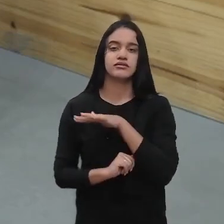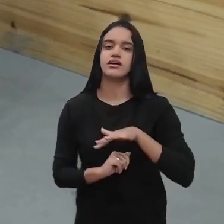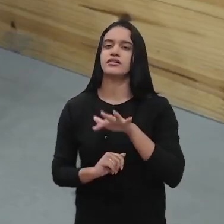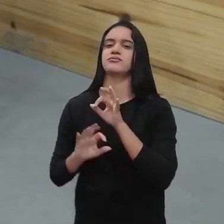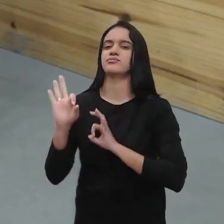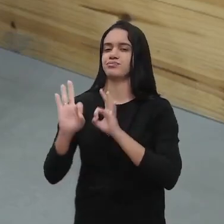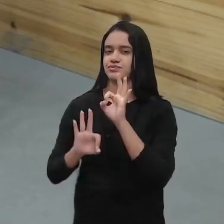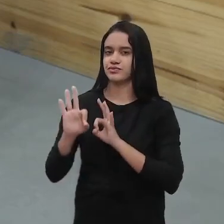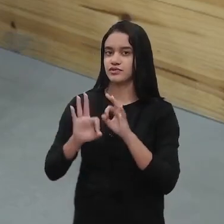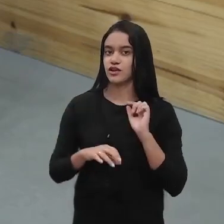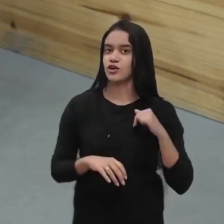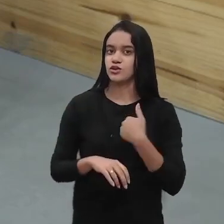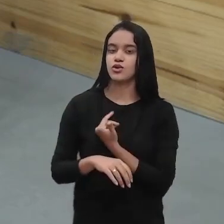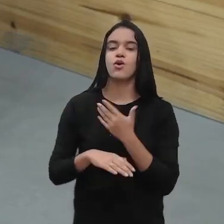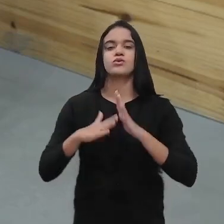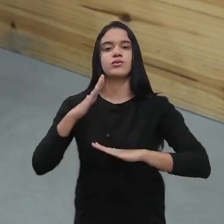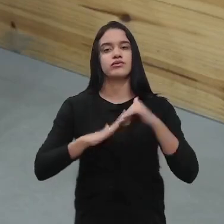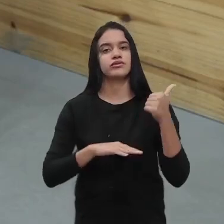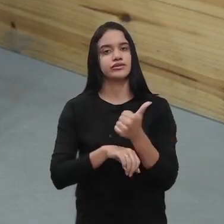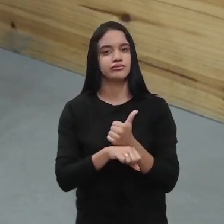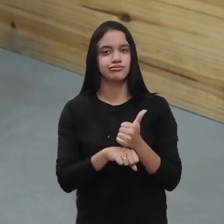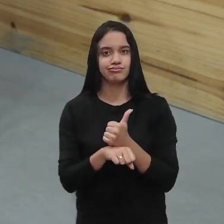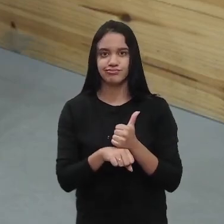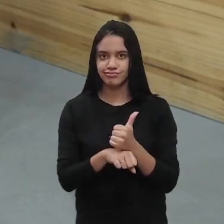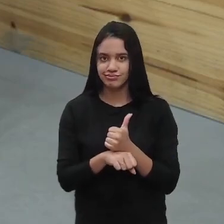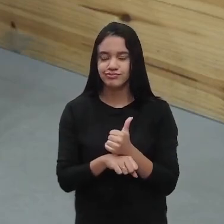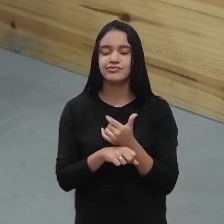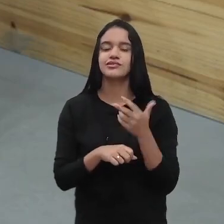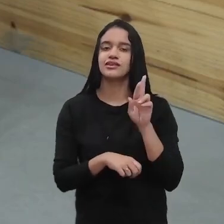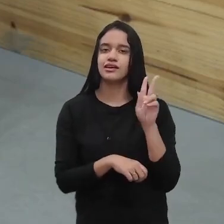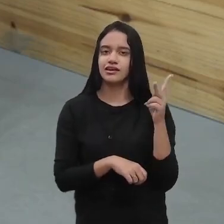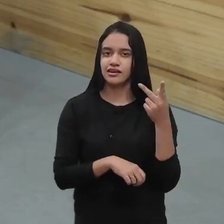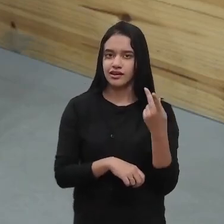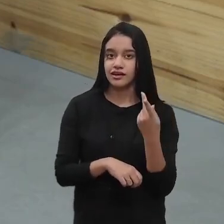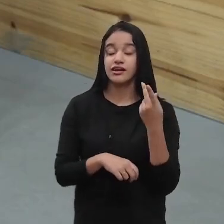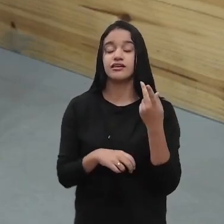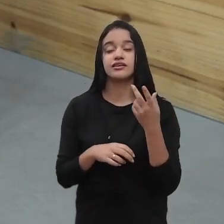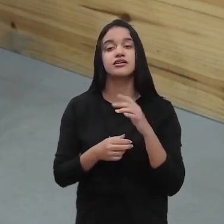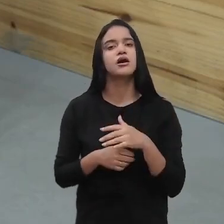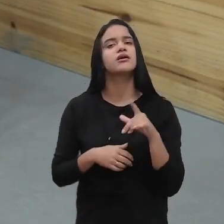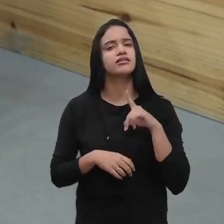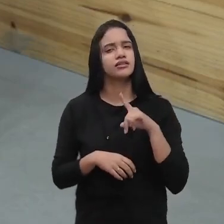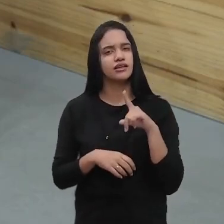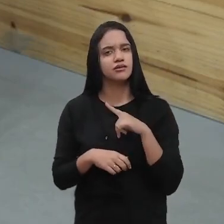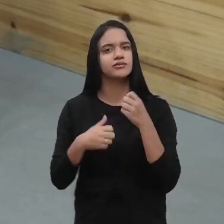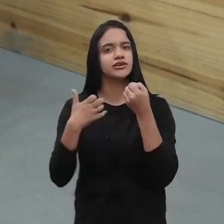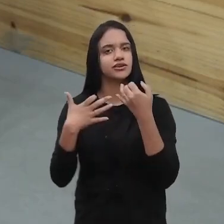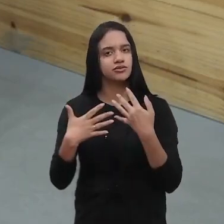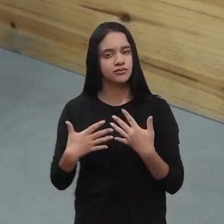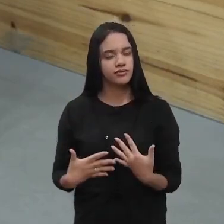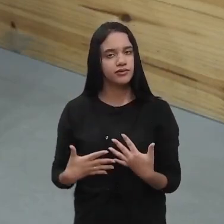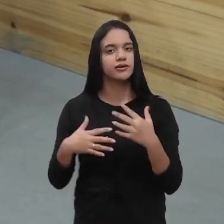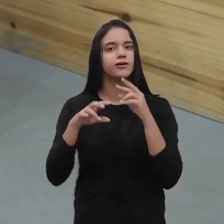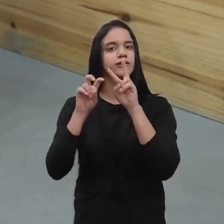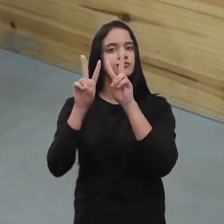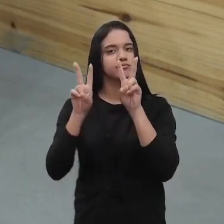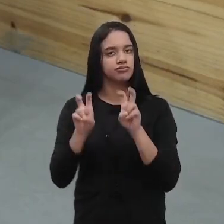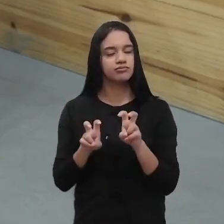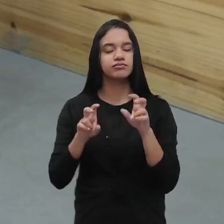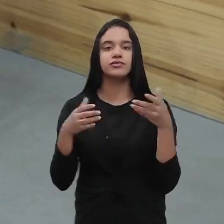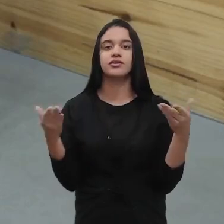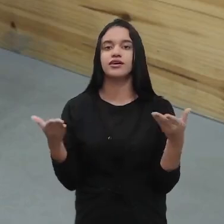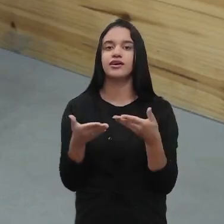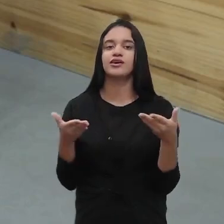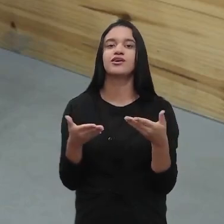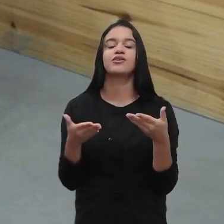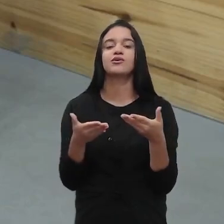E nós, profissionais de RH, não podemos ficar de fora dessa temática, desse contexto, e aí vamos ver aqui